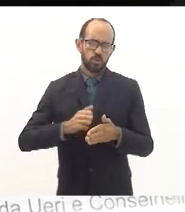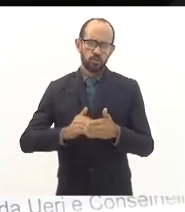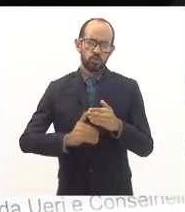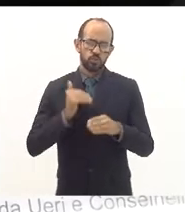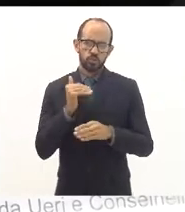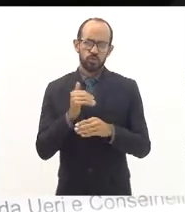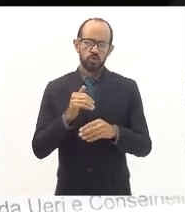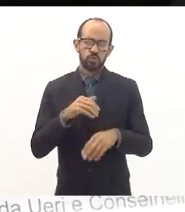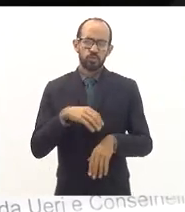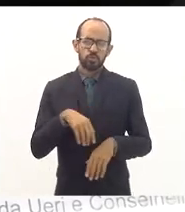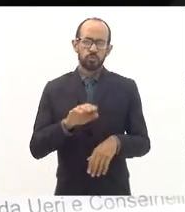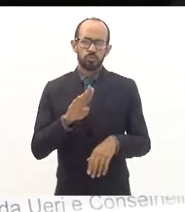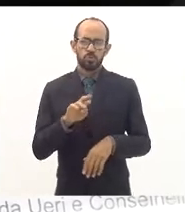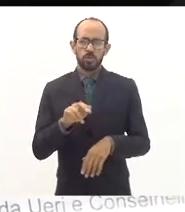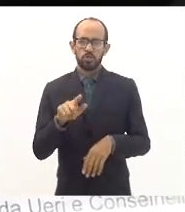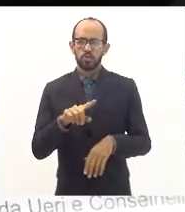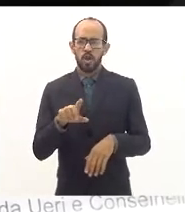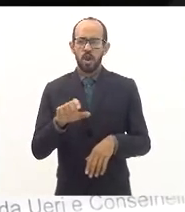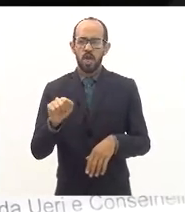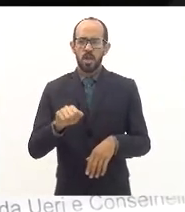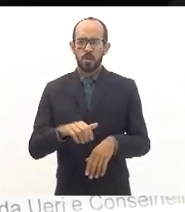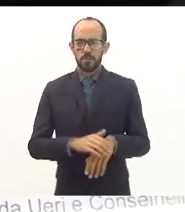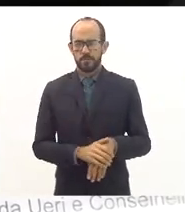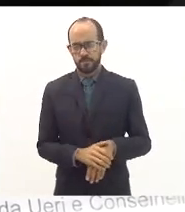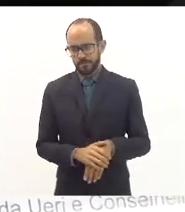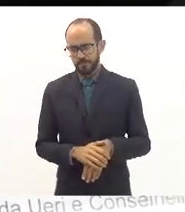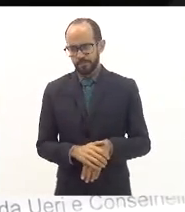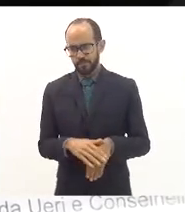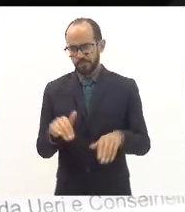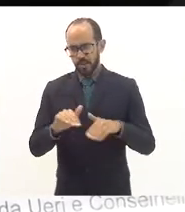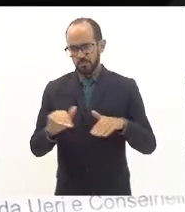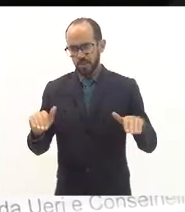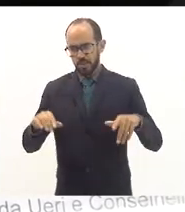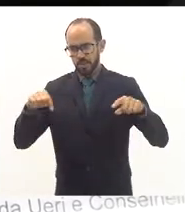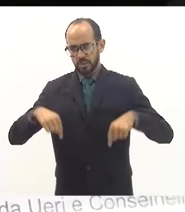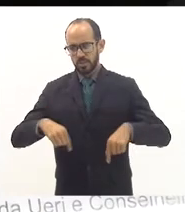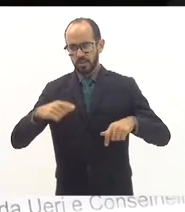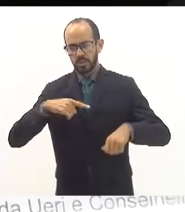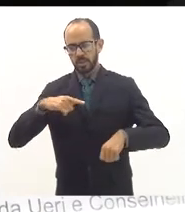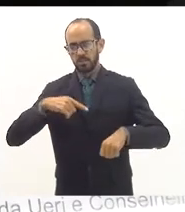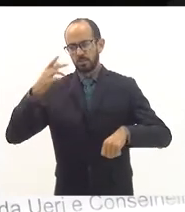Leonel Brizola. Estão aqui nesta mesa, deputado, pessoas